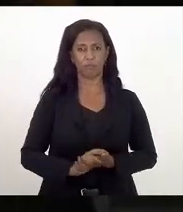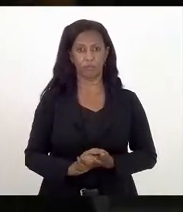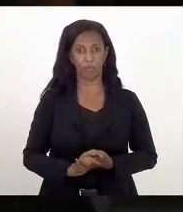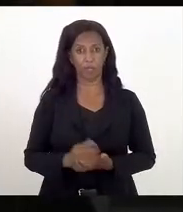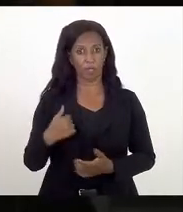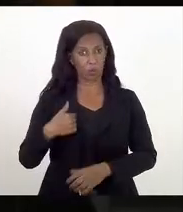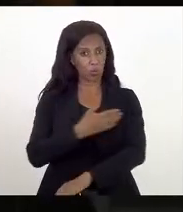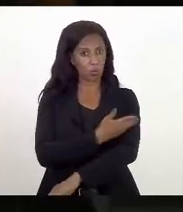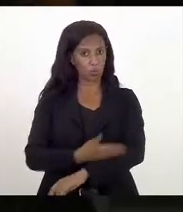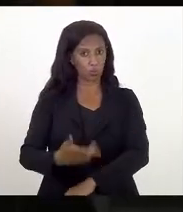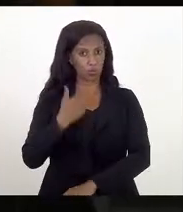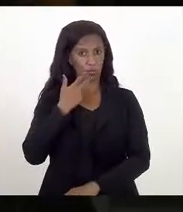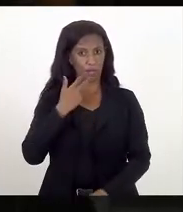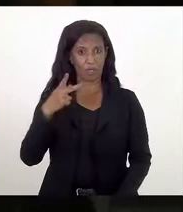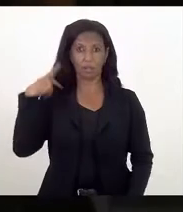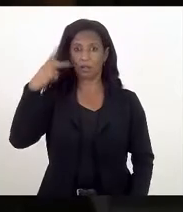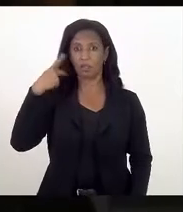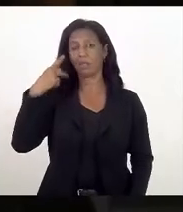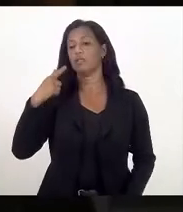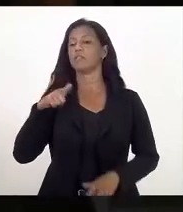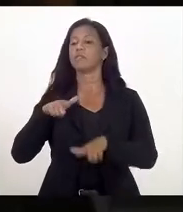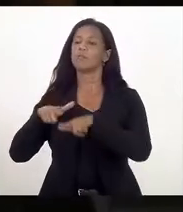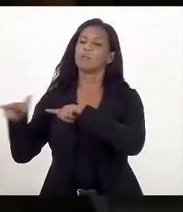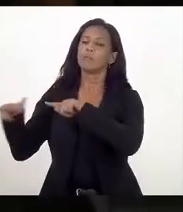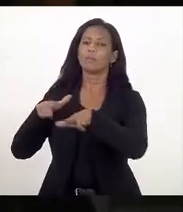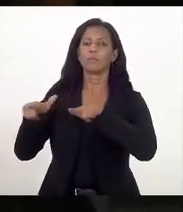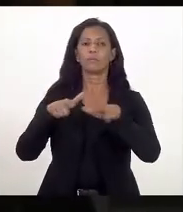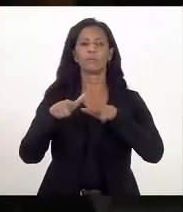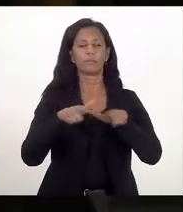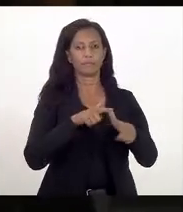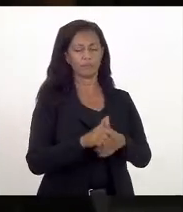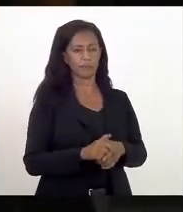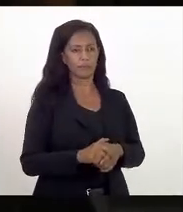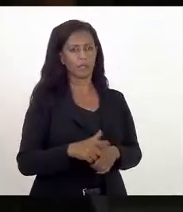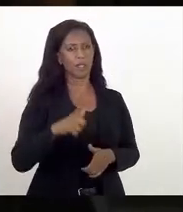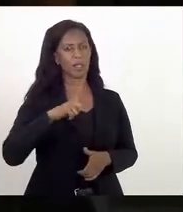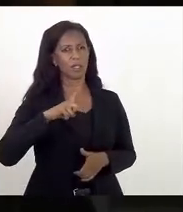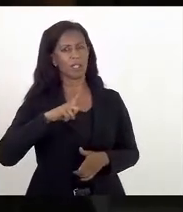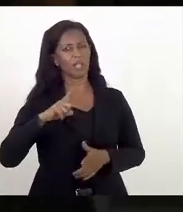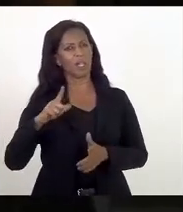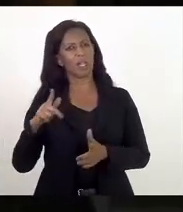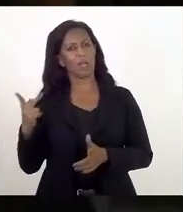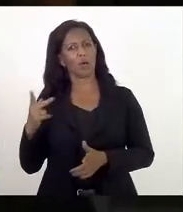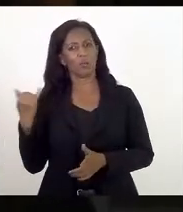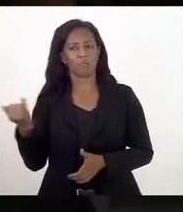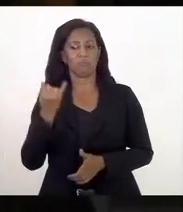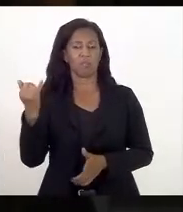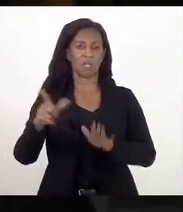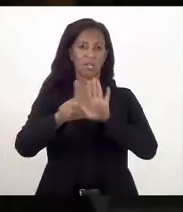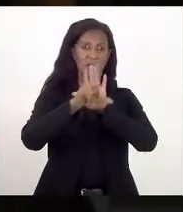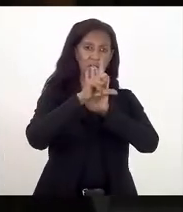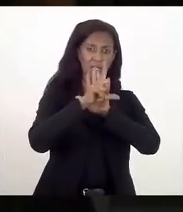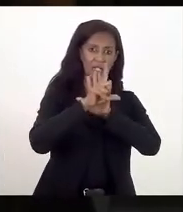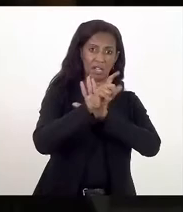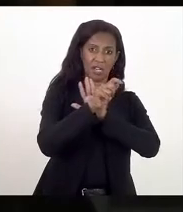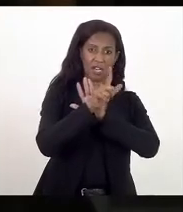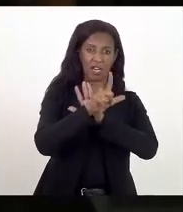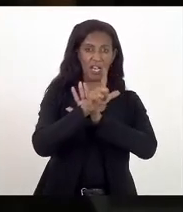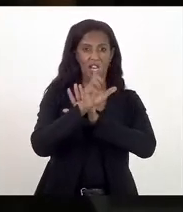parlamentares são prestadores de serviços e têm algumas funções essenciais. Legislar, como todo mundo sabe,